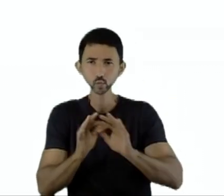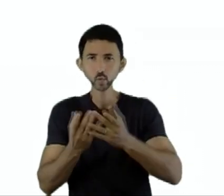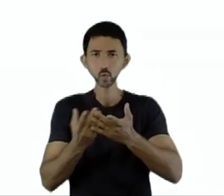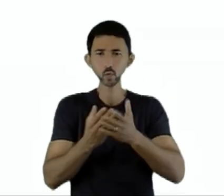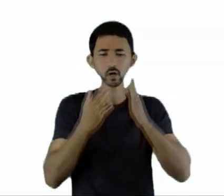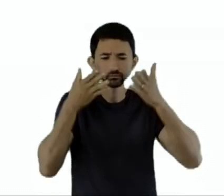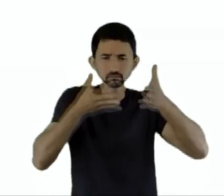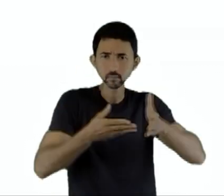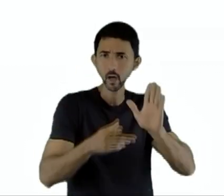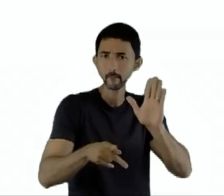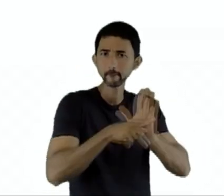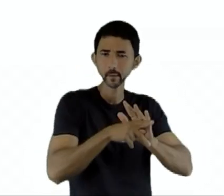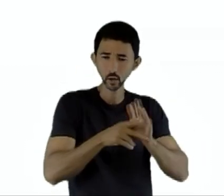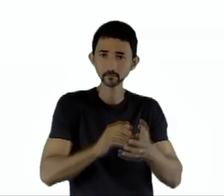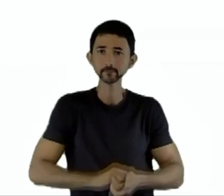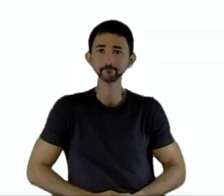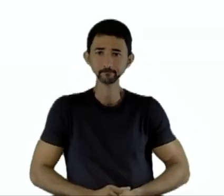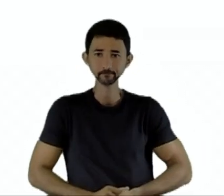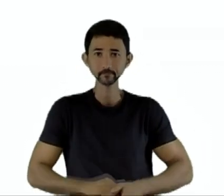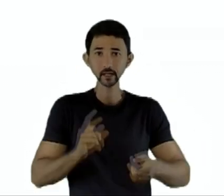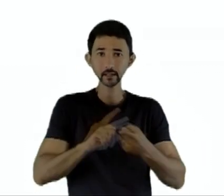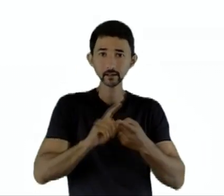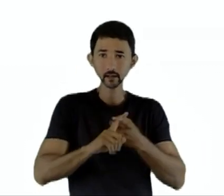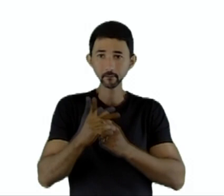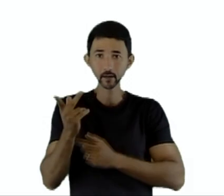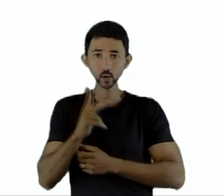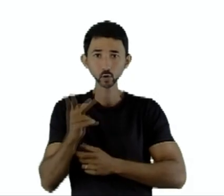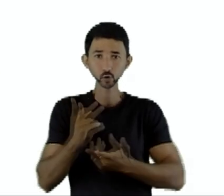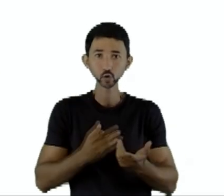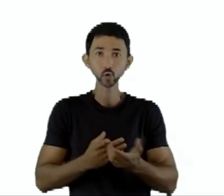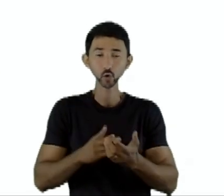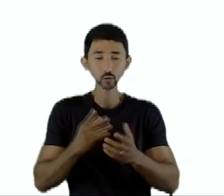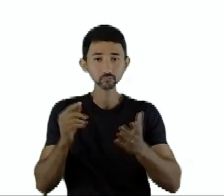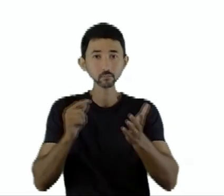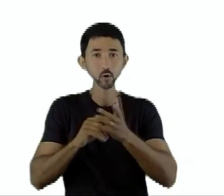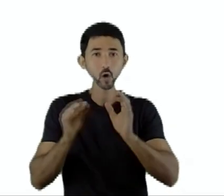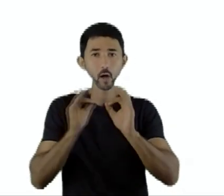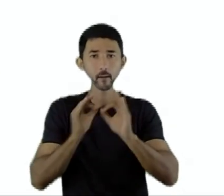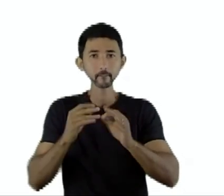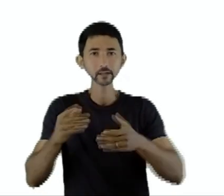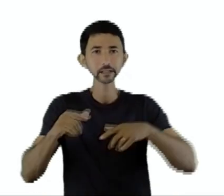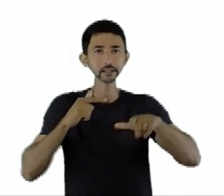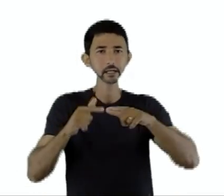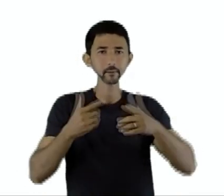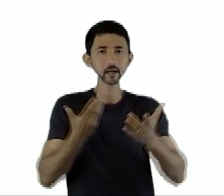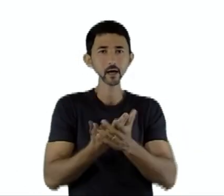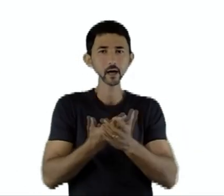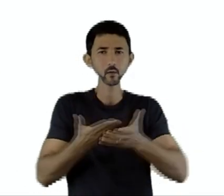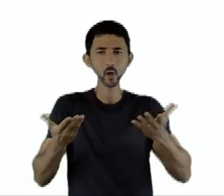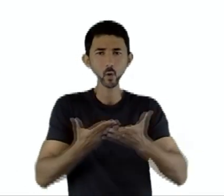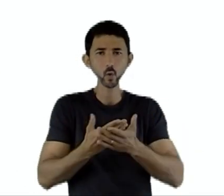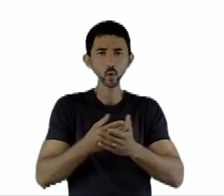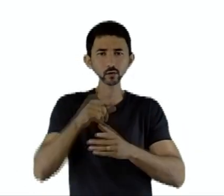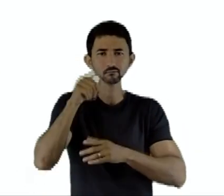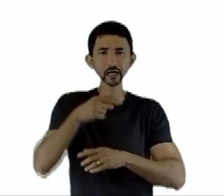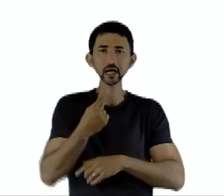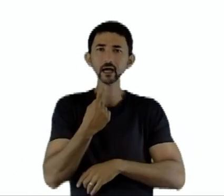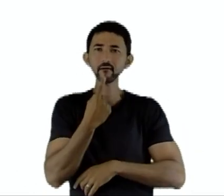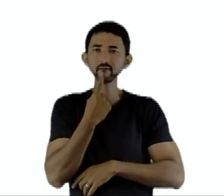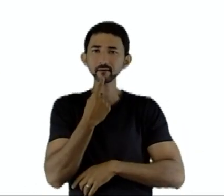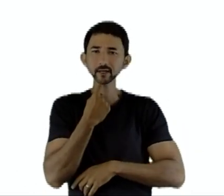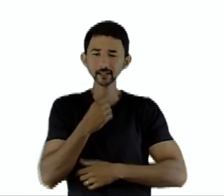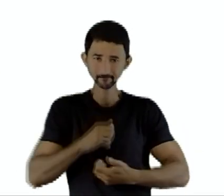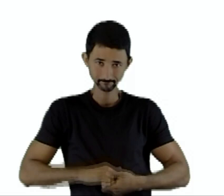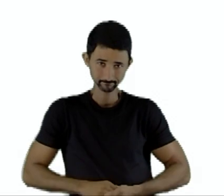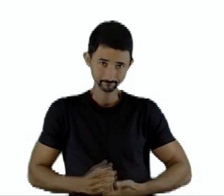bem específica, além desses dois pontos que nós vamos trabalhar na aula de hoje, que estão identificados com as setinhas